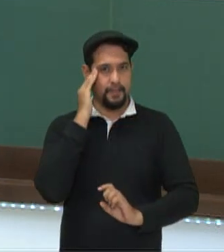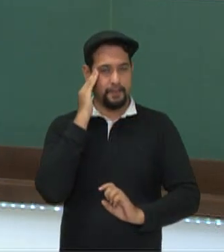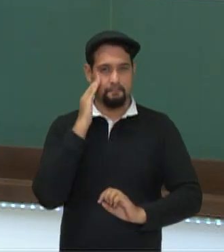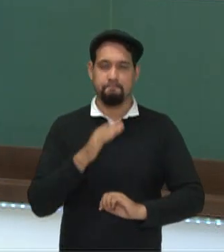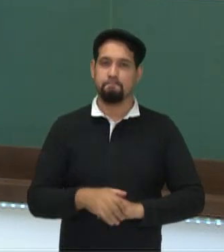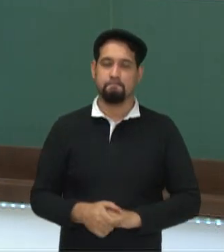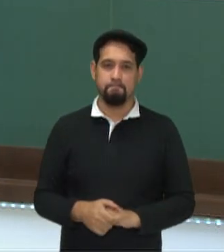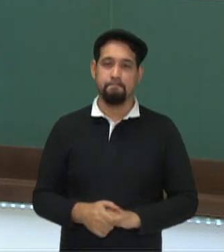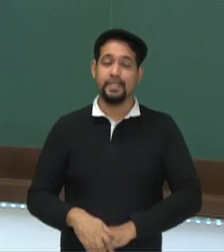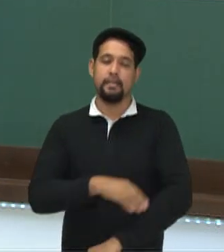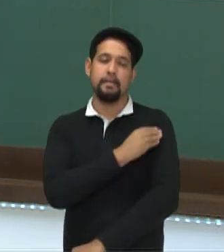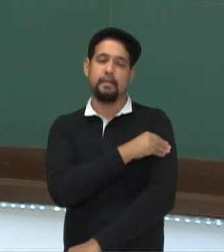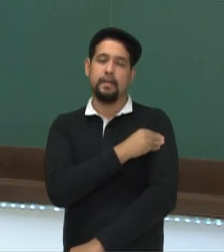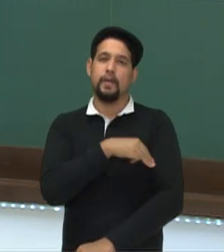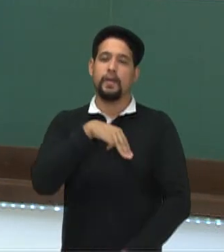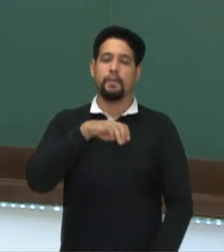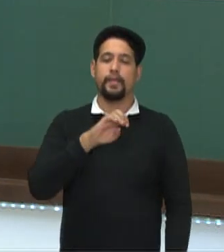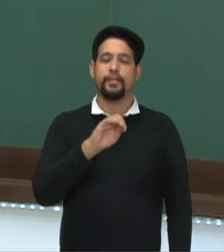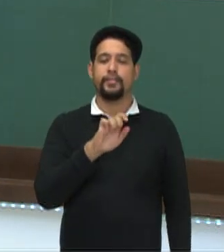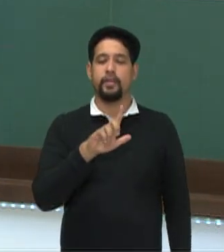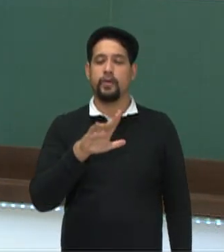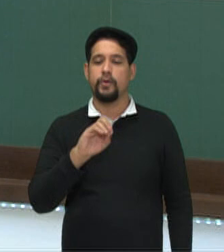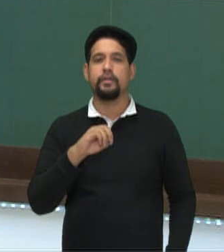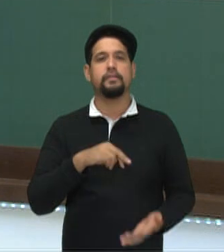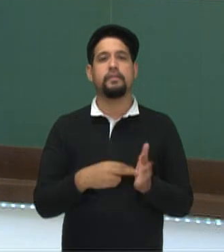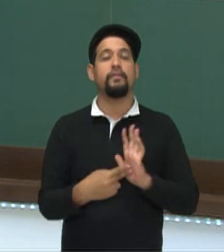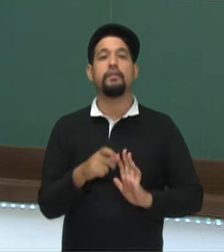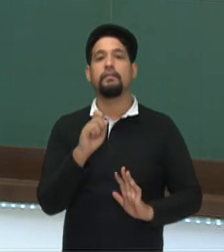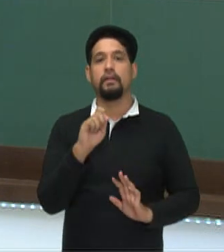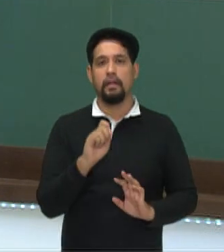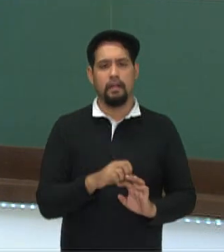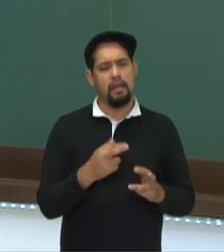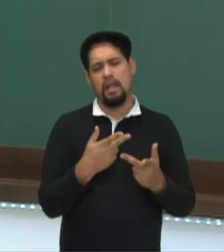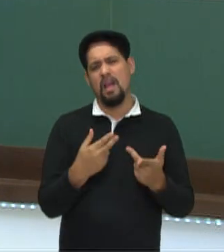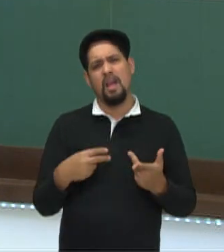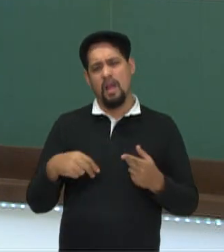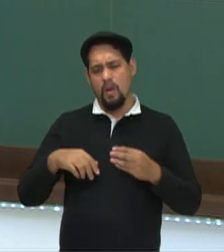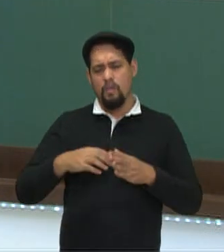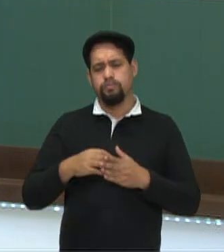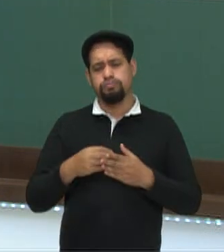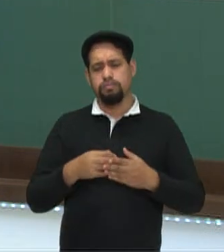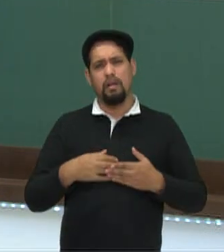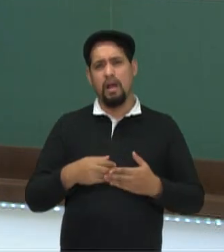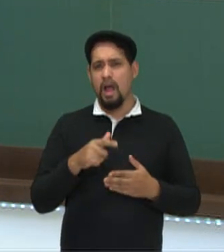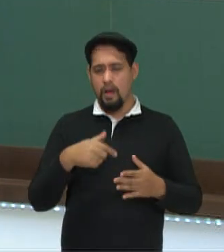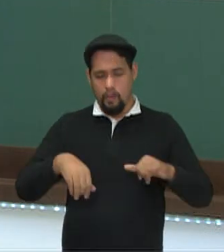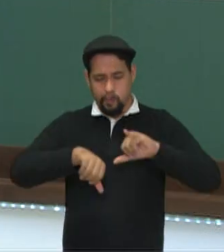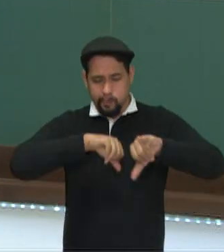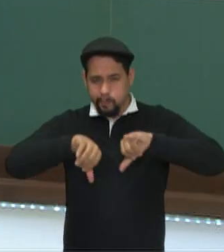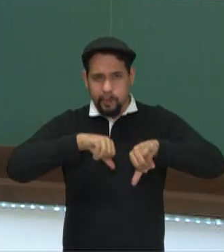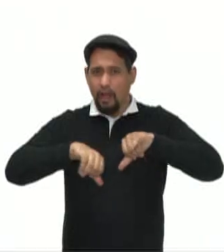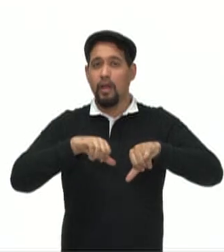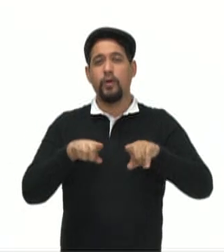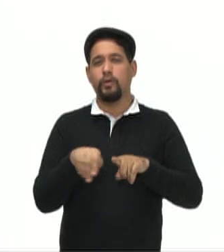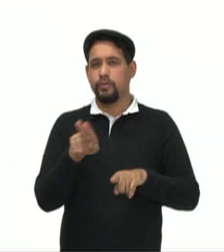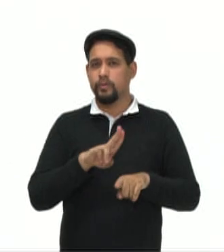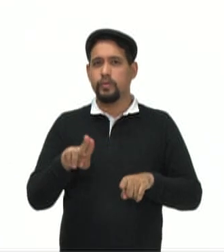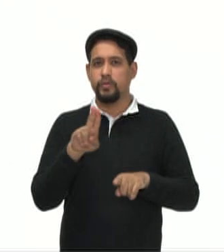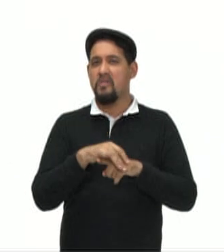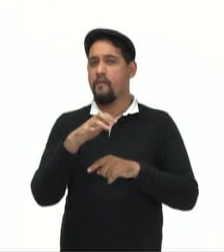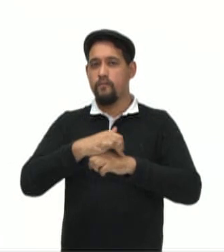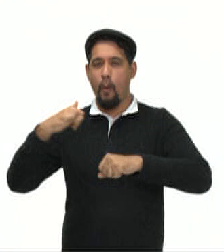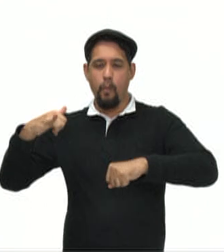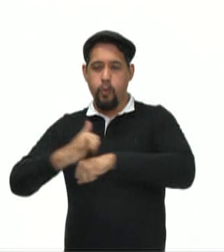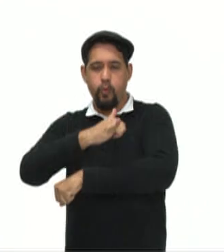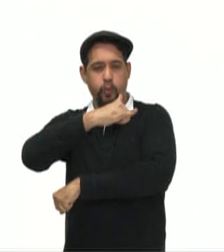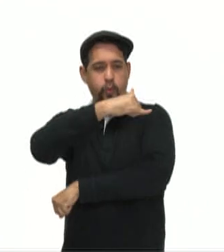bem, esse álcool metílico, ele é uma substância, um líquido incolor, muito tóxico, usado como combustível de jatos, como